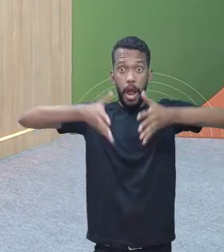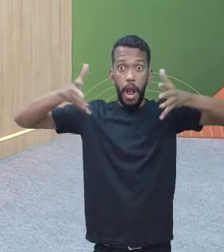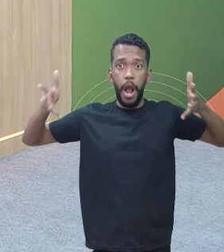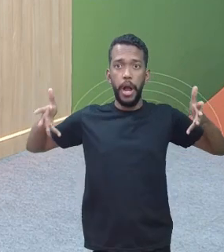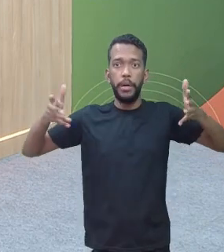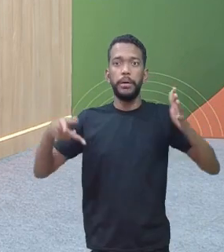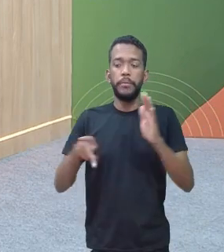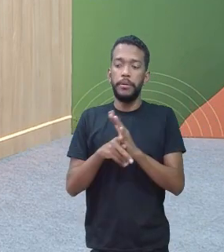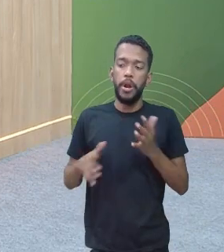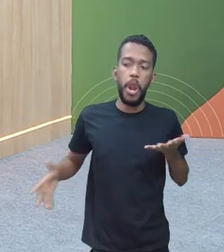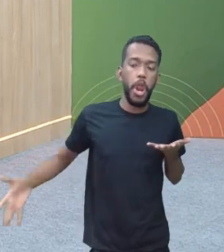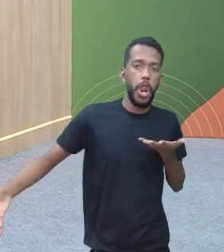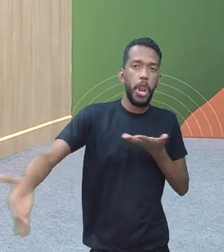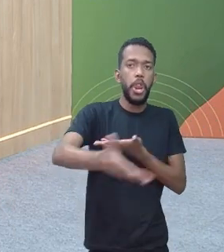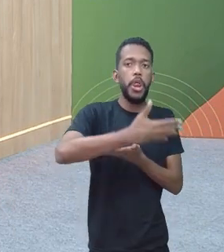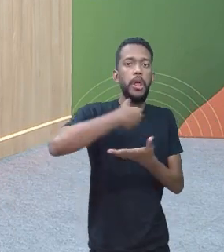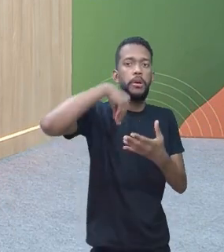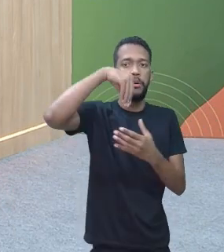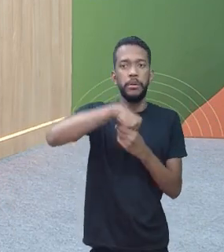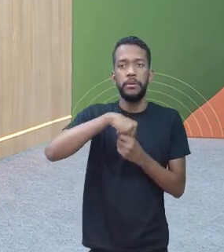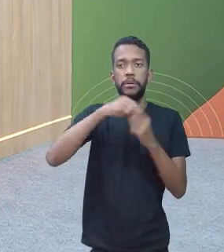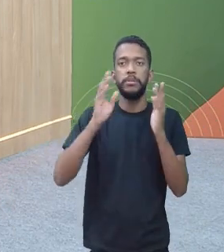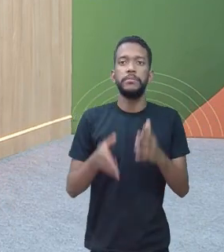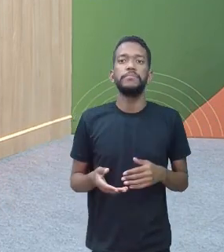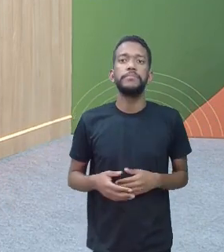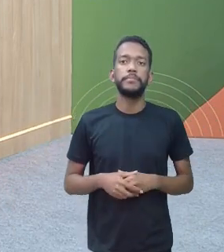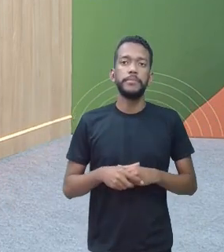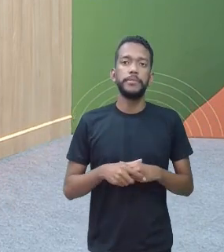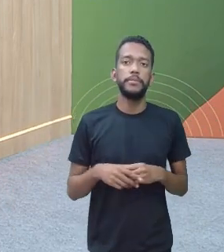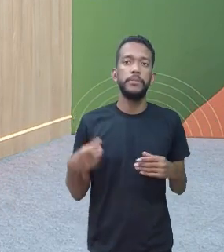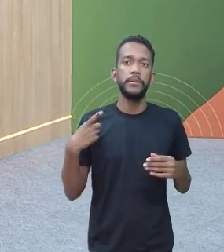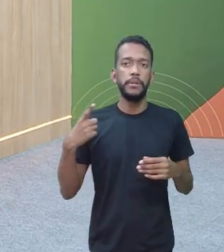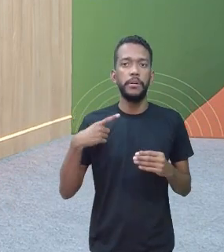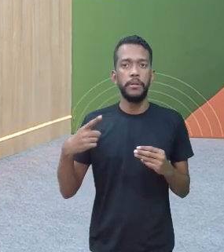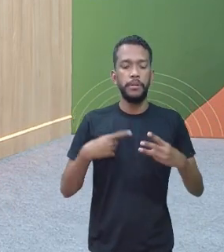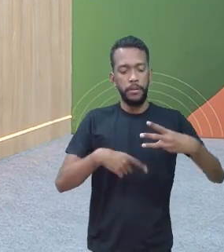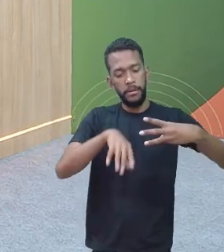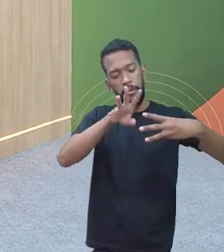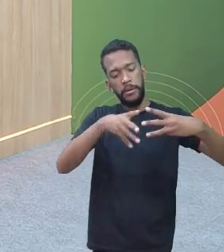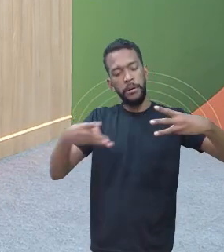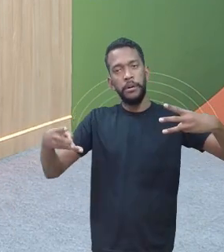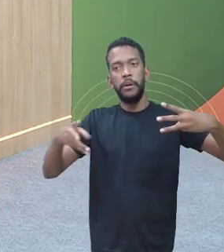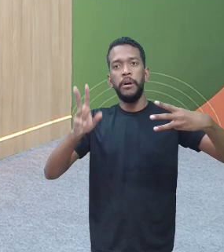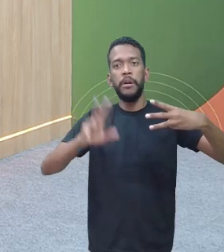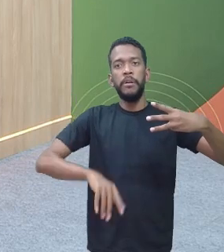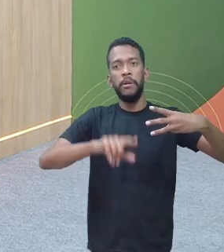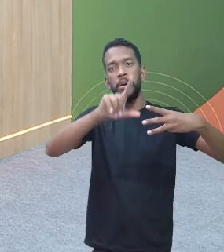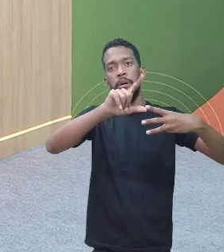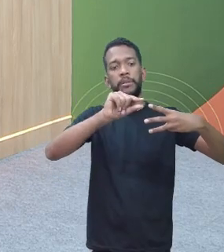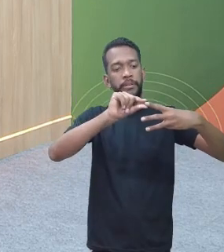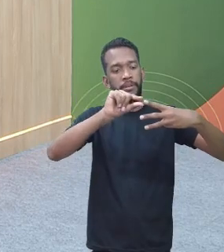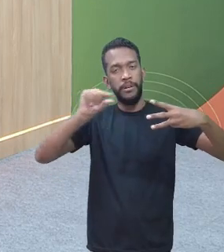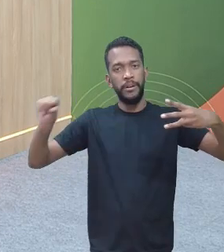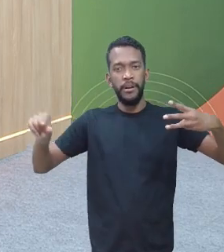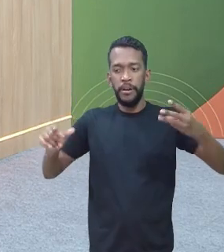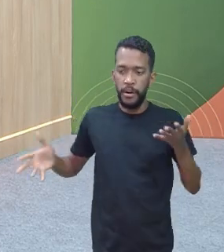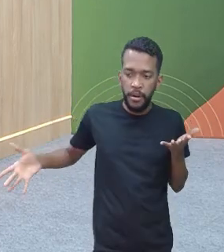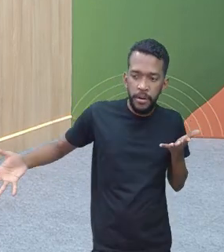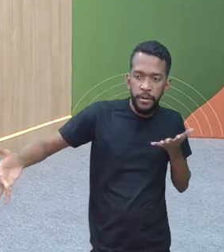lixo e colocando, né? E aí a gente tem, ó, que existe uma projeção de diminuir esse porta a porta e